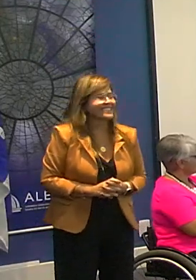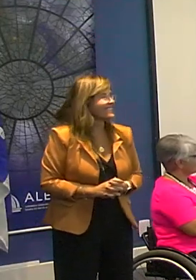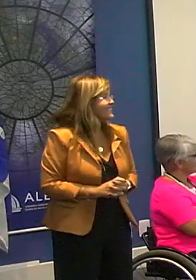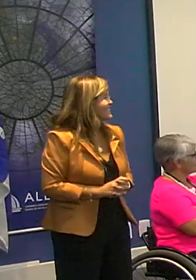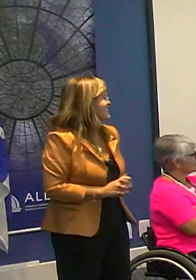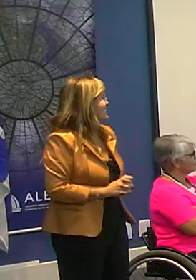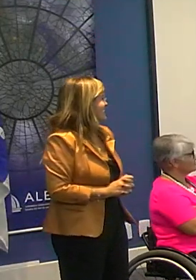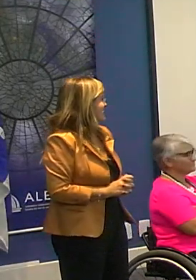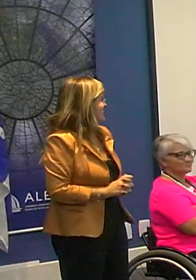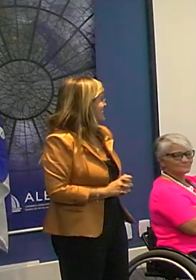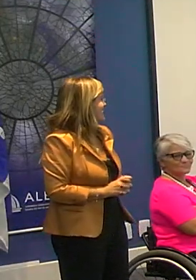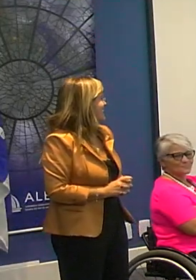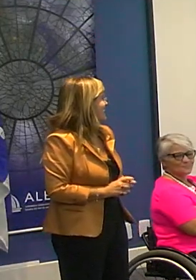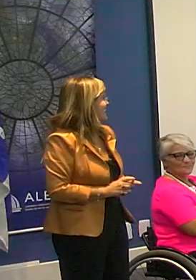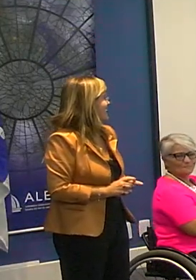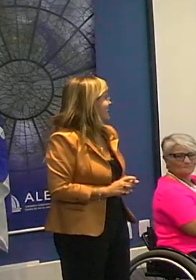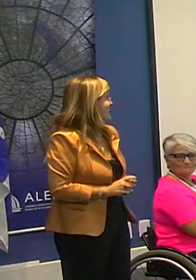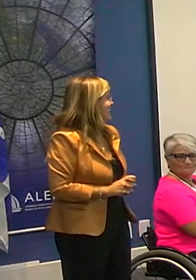queria aqui